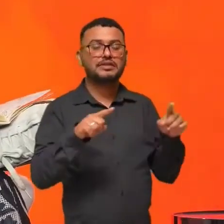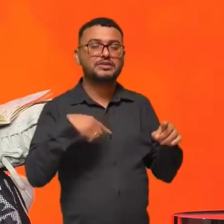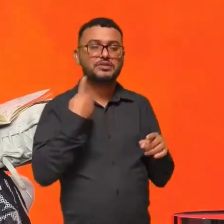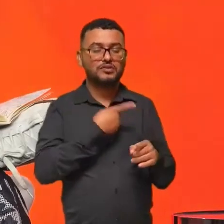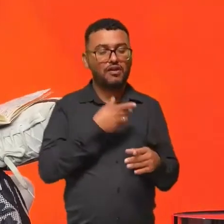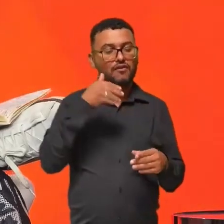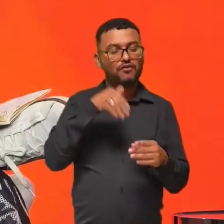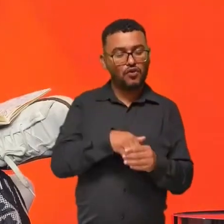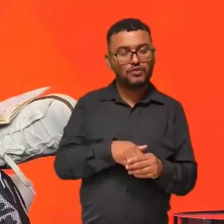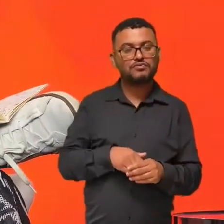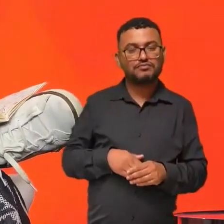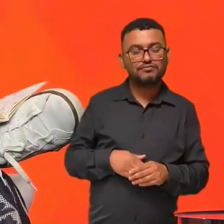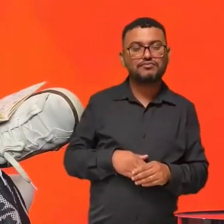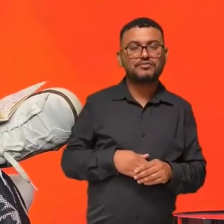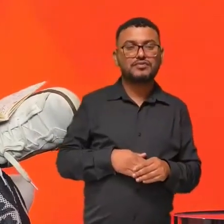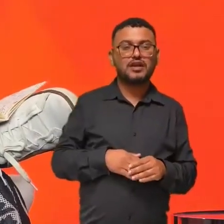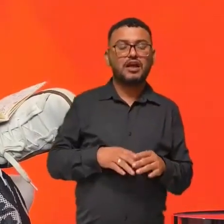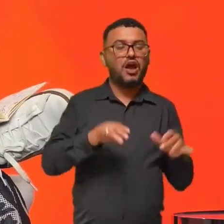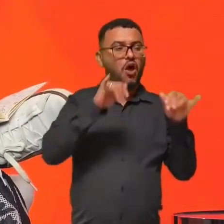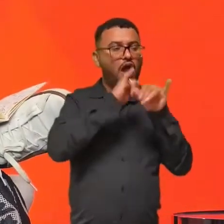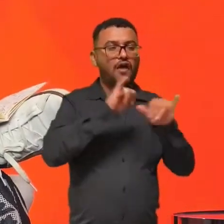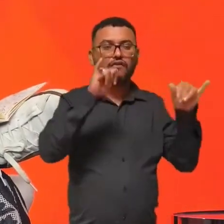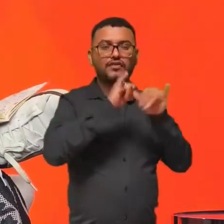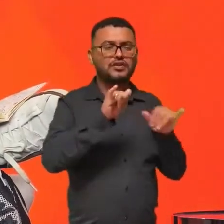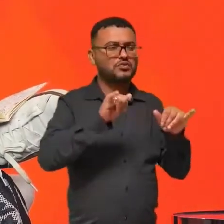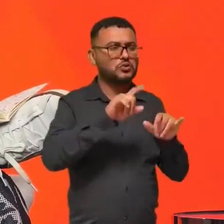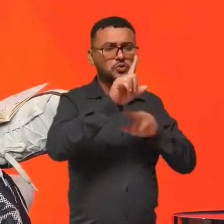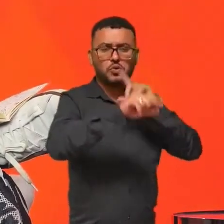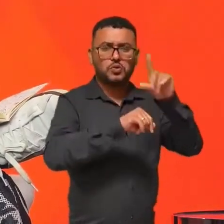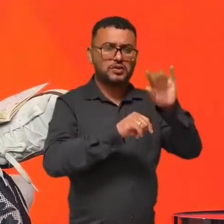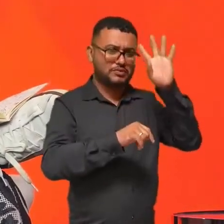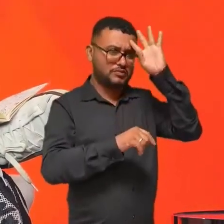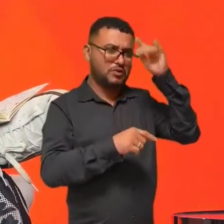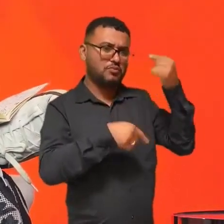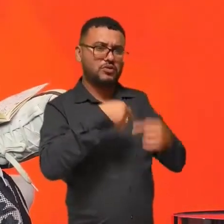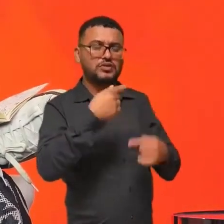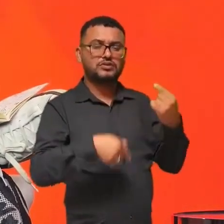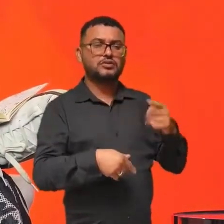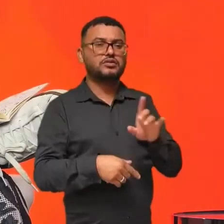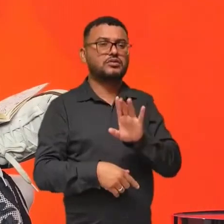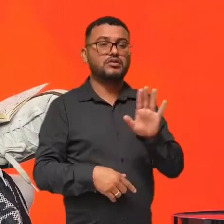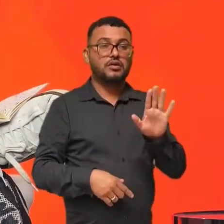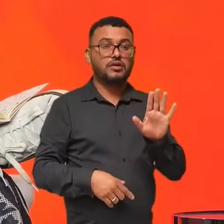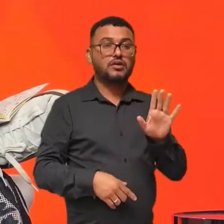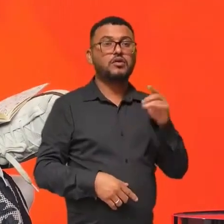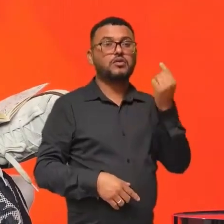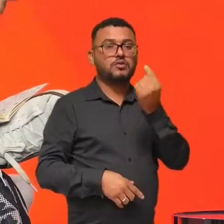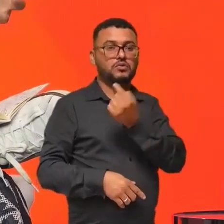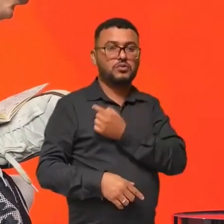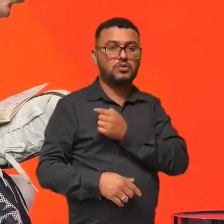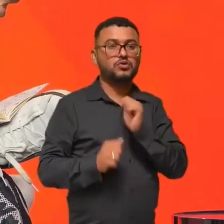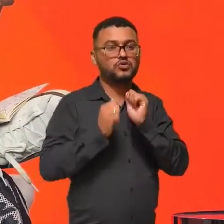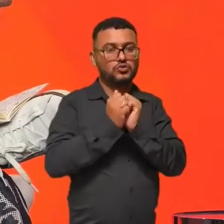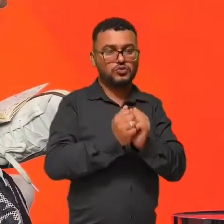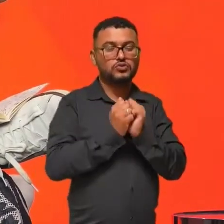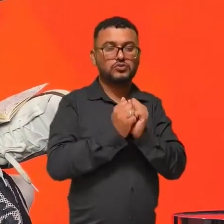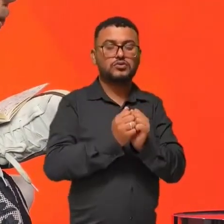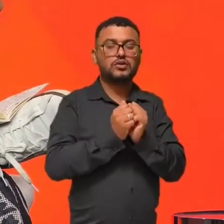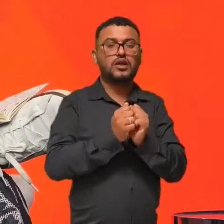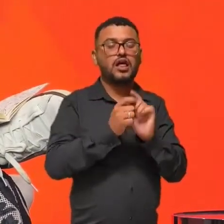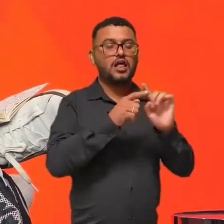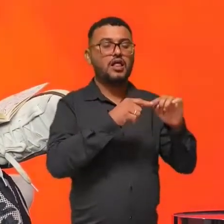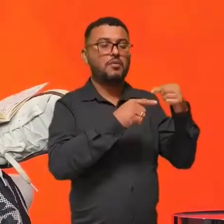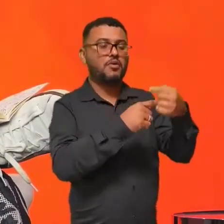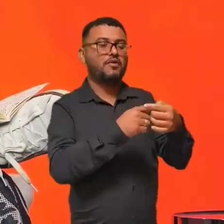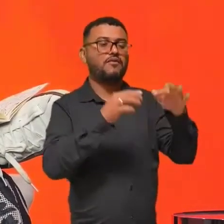marketing não tomava decisões que fossem políticas. Era muito importante que isso estivesse conectado, porque, no fim das contas, a comunicação é fundamental,